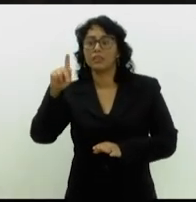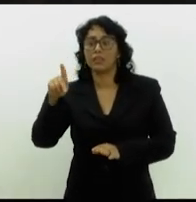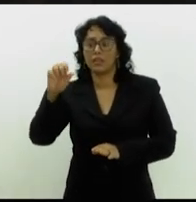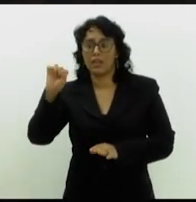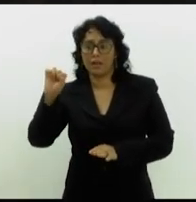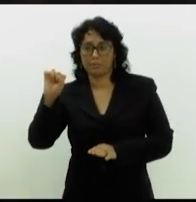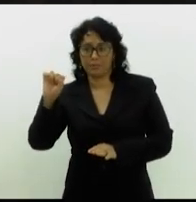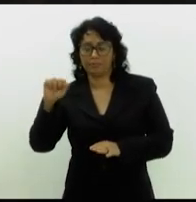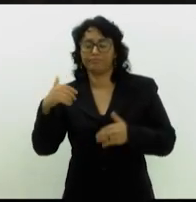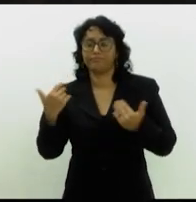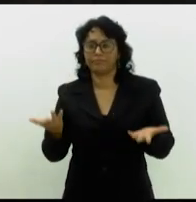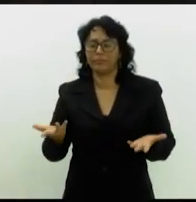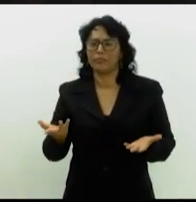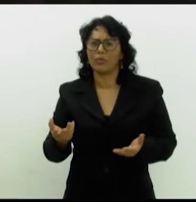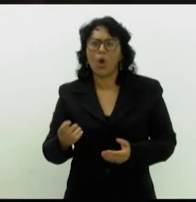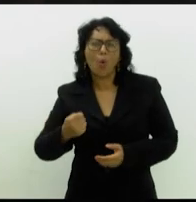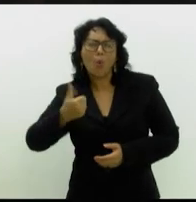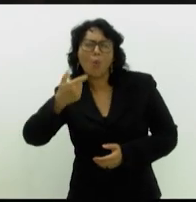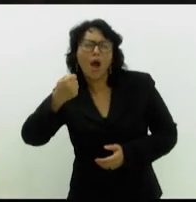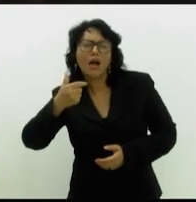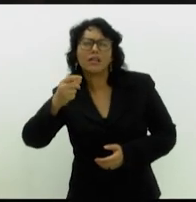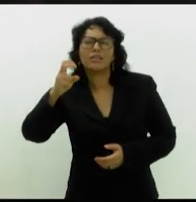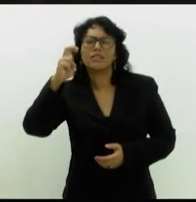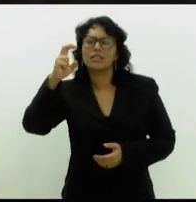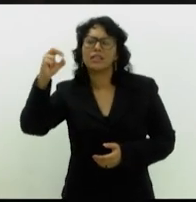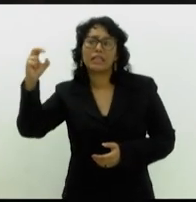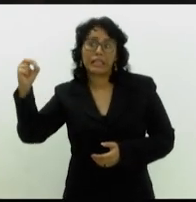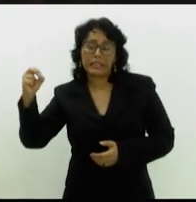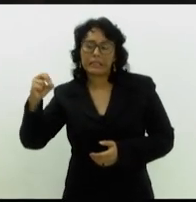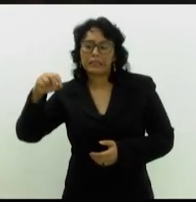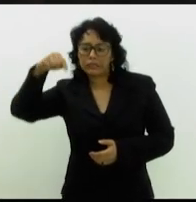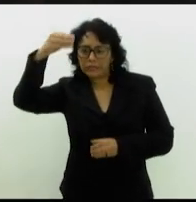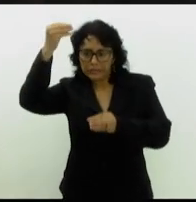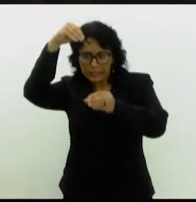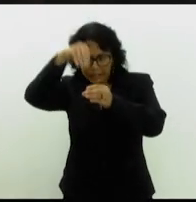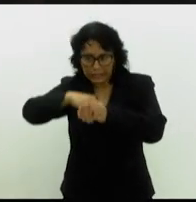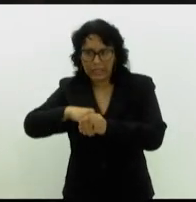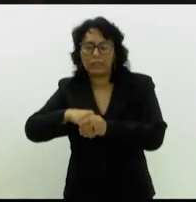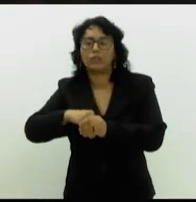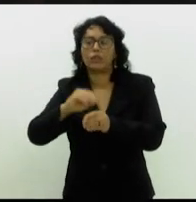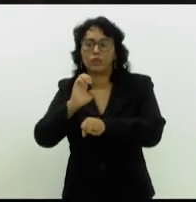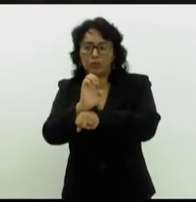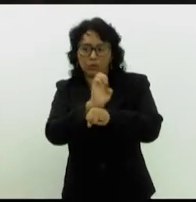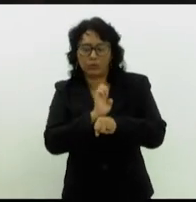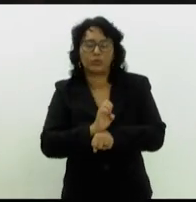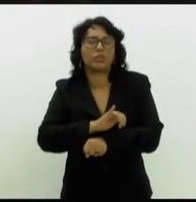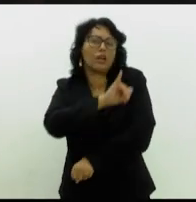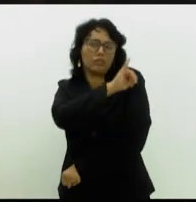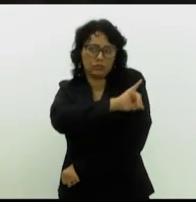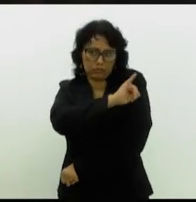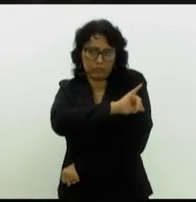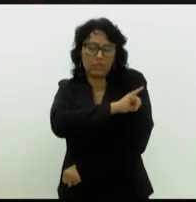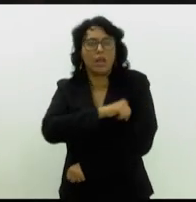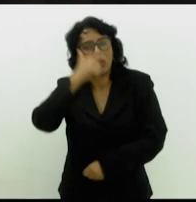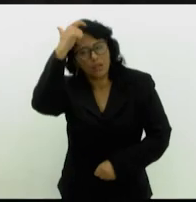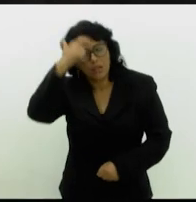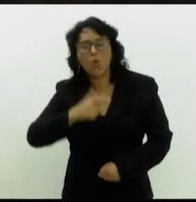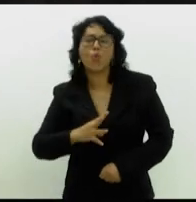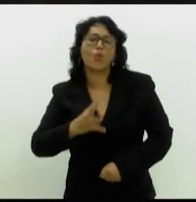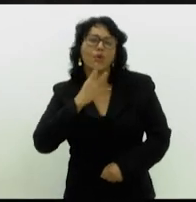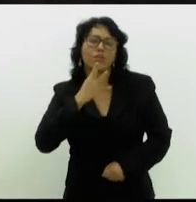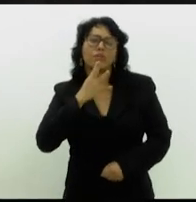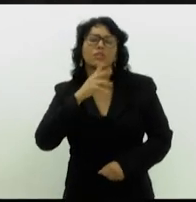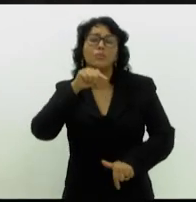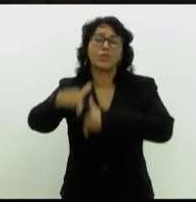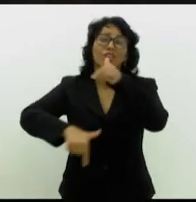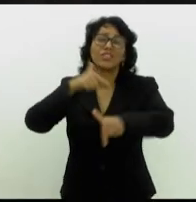a ter quase 500 ceps no nosso estado Falo isso porque eu também trabalhei eu fui funcionário administrativo de escola tiju